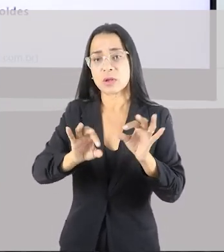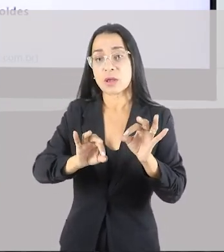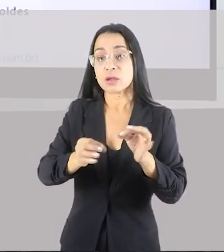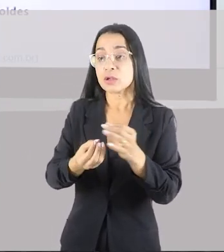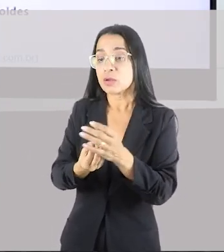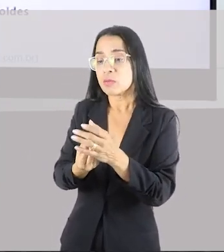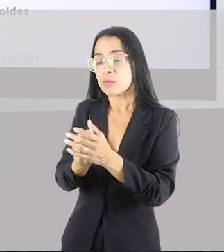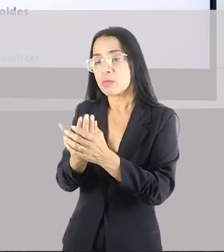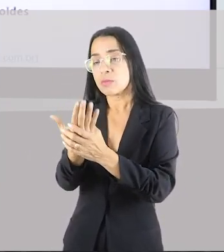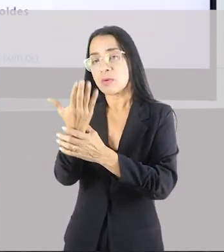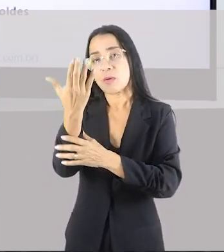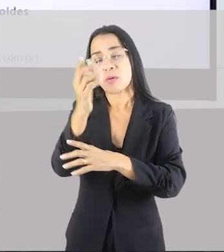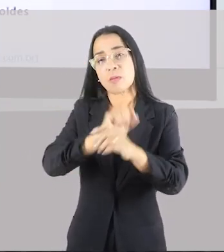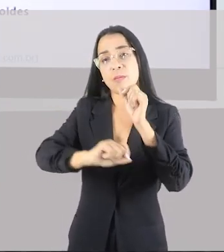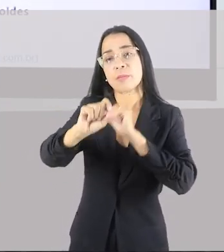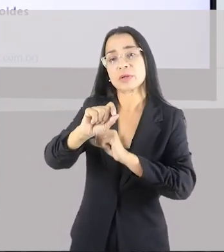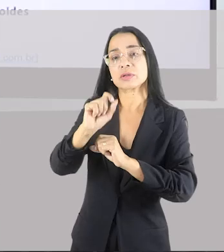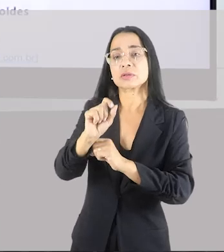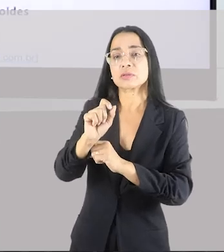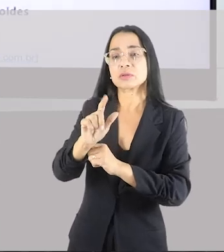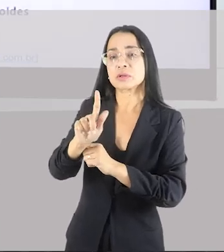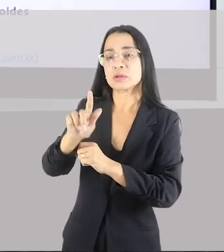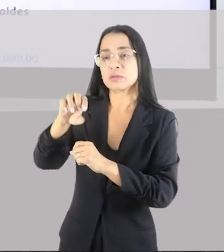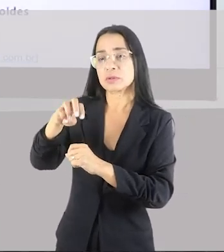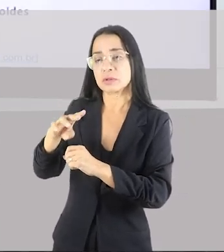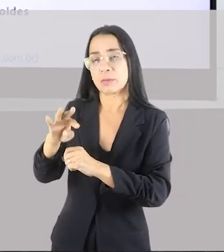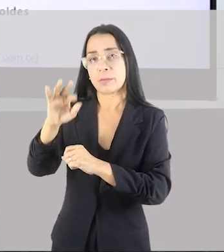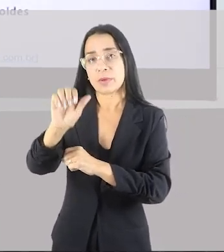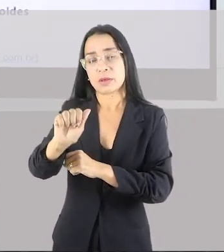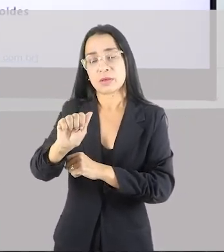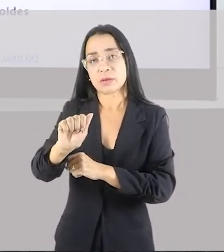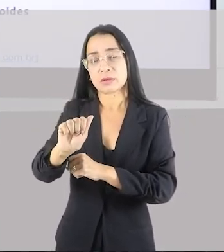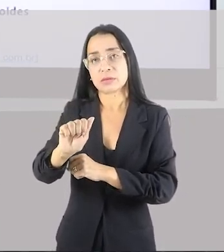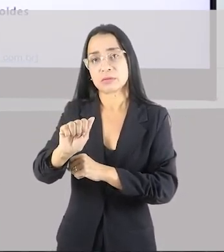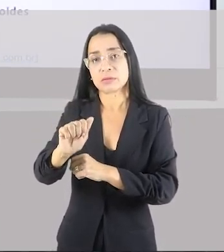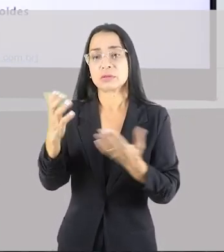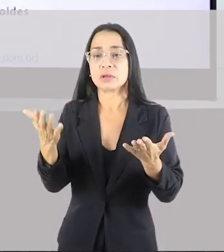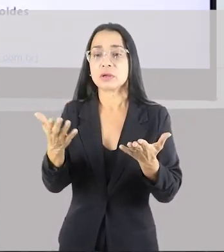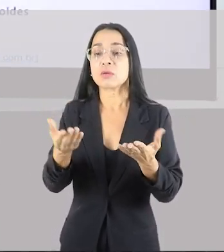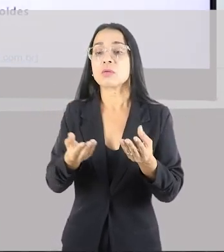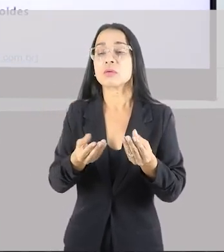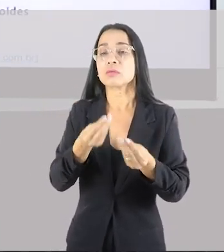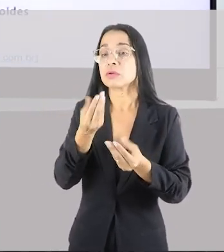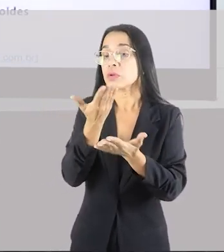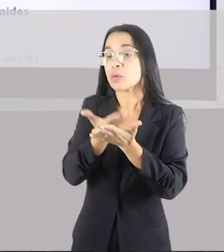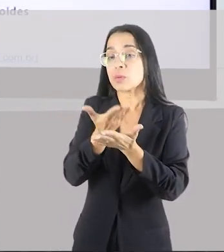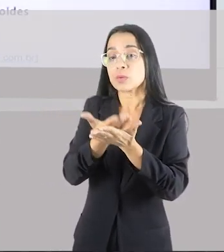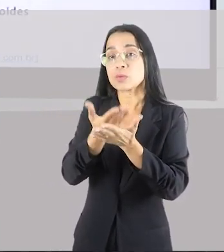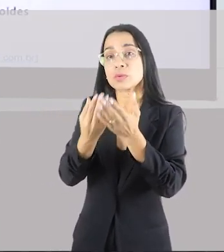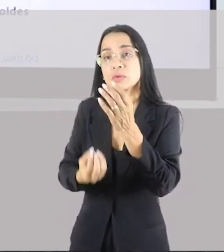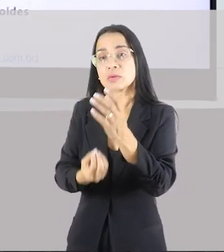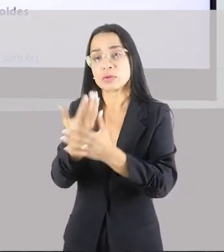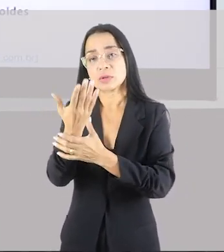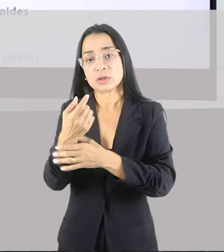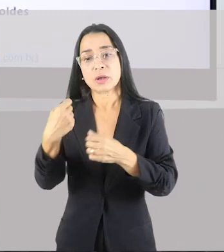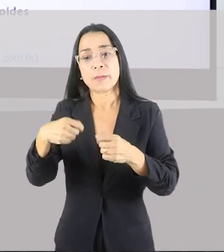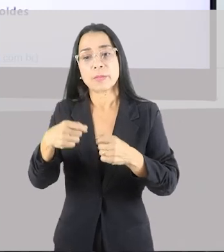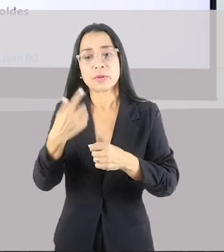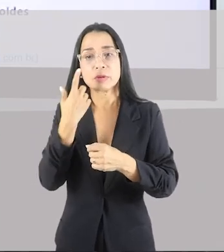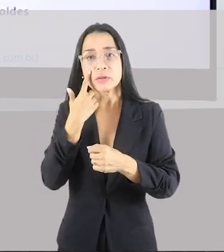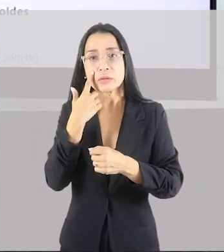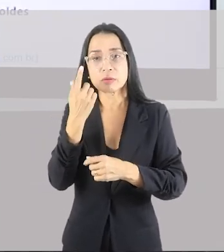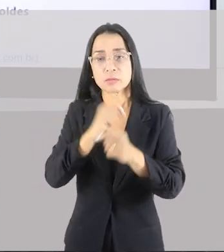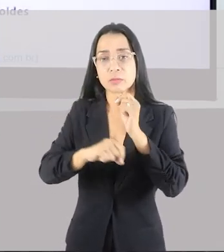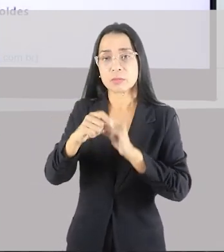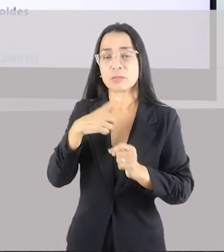gametas. Quando a gente vai estudar, né, essa origem e formação dos gametas, a gente tem que analisar que